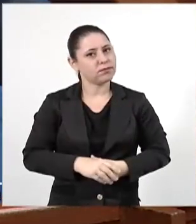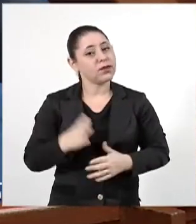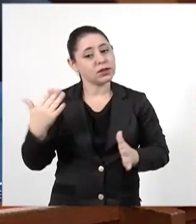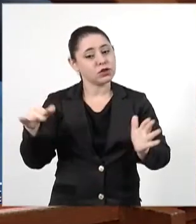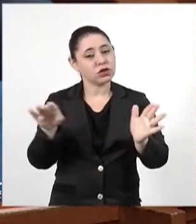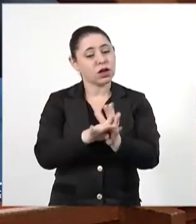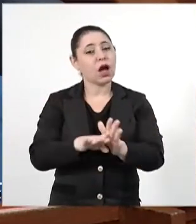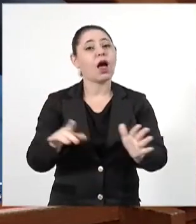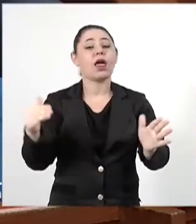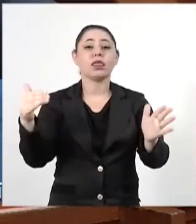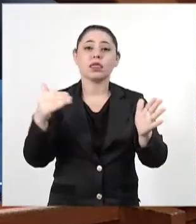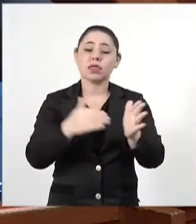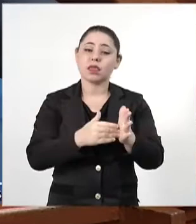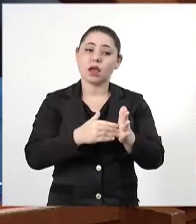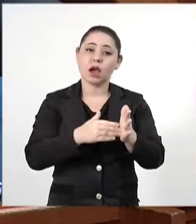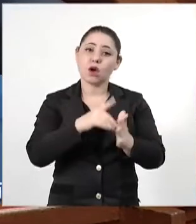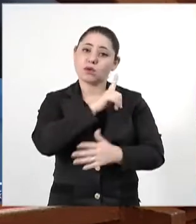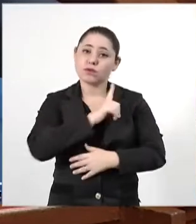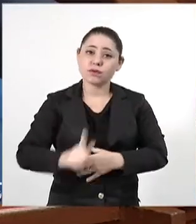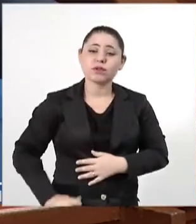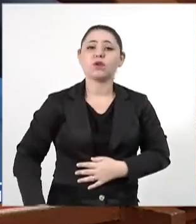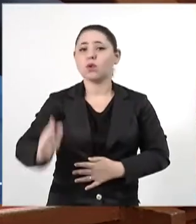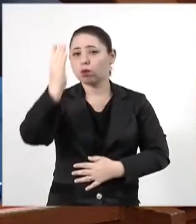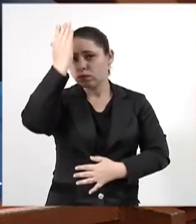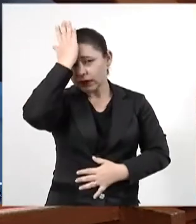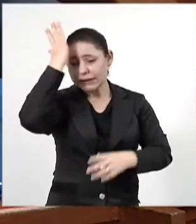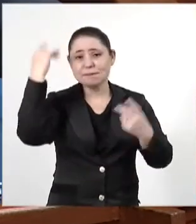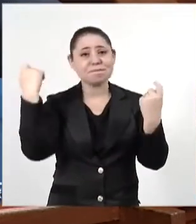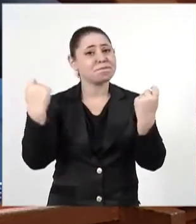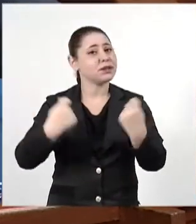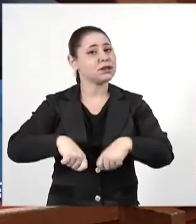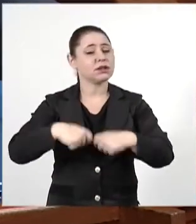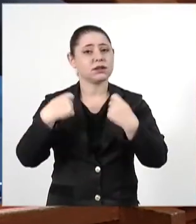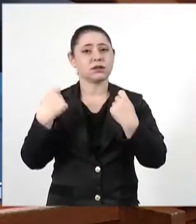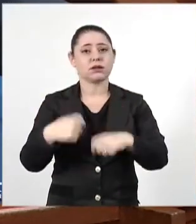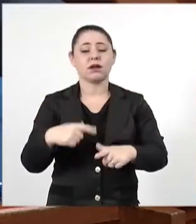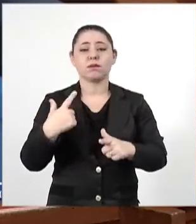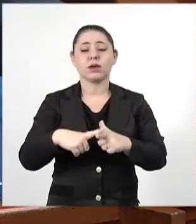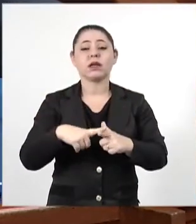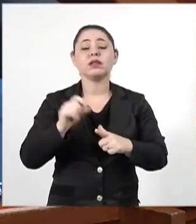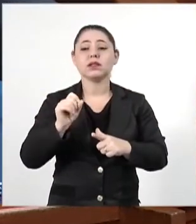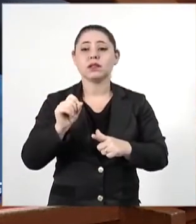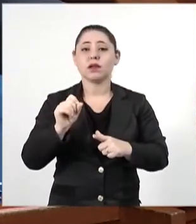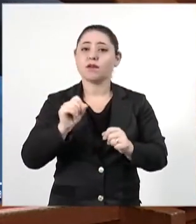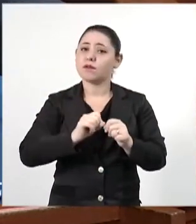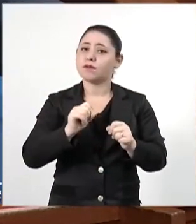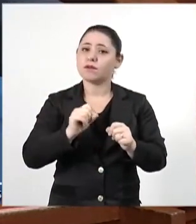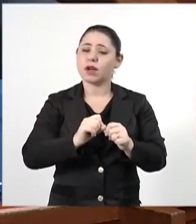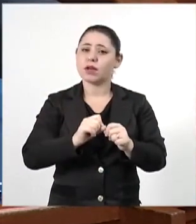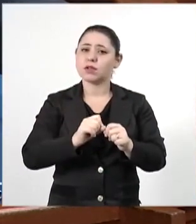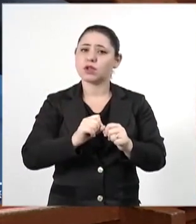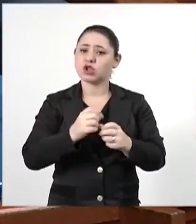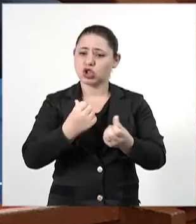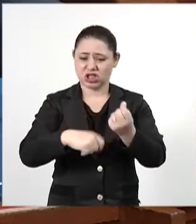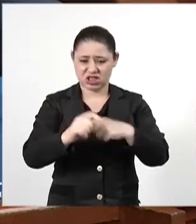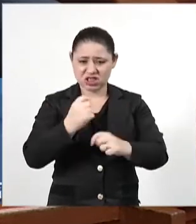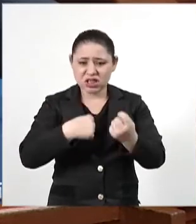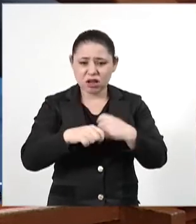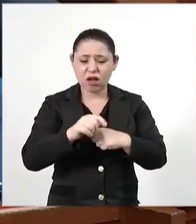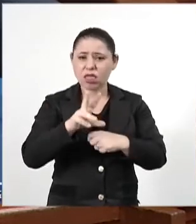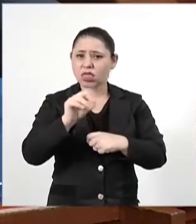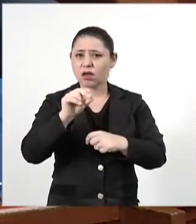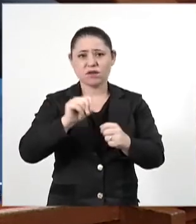chegarmos até ao governador Reinaldo Azambuja, se for necessário, para que a sua gestão não seja marcada por